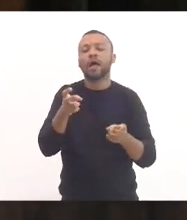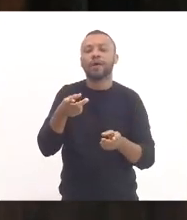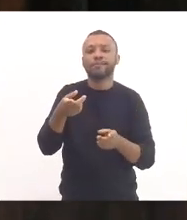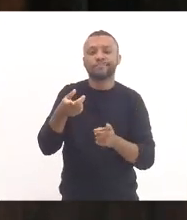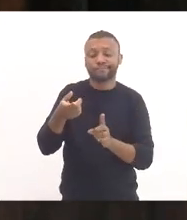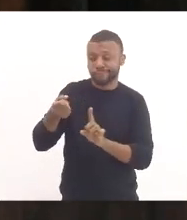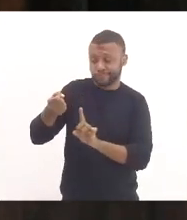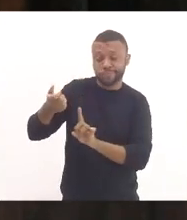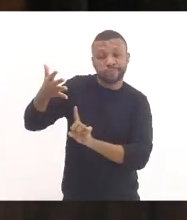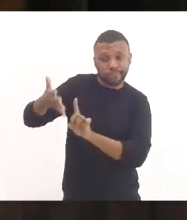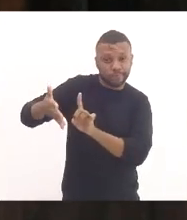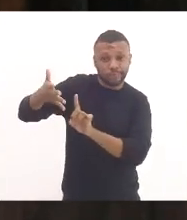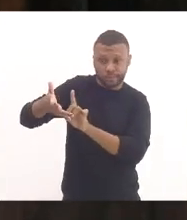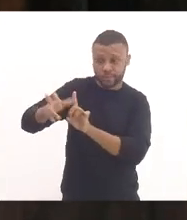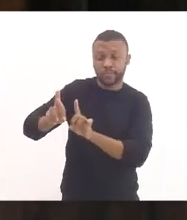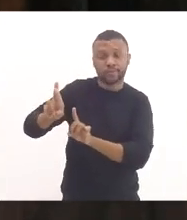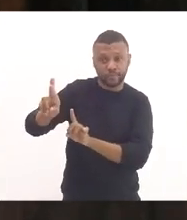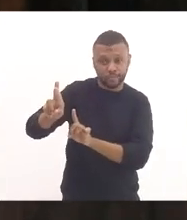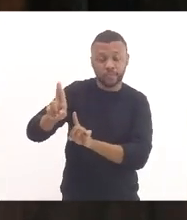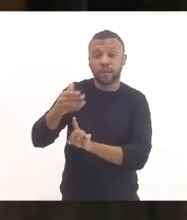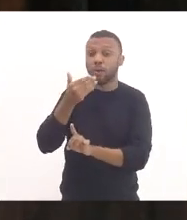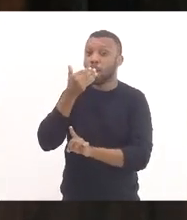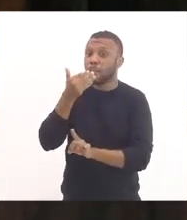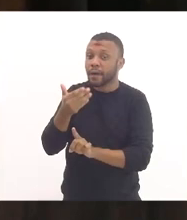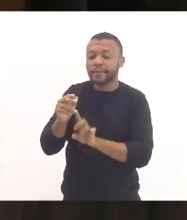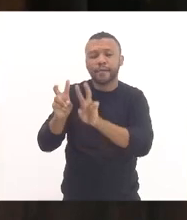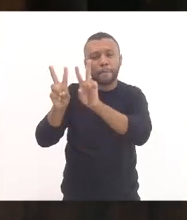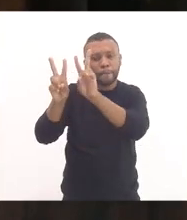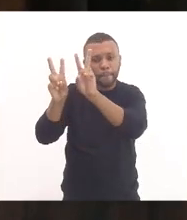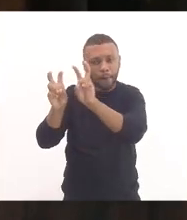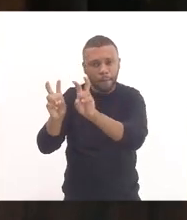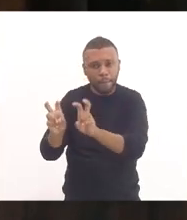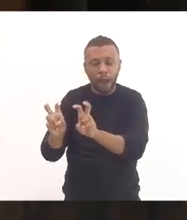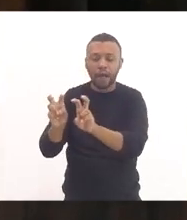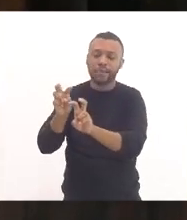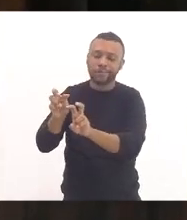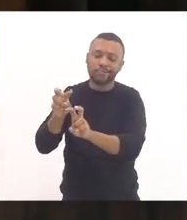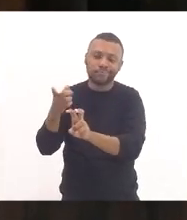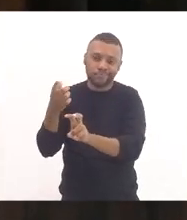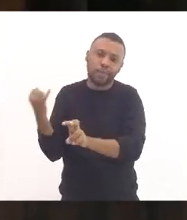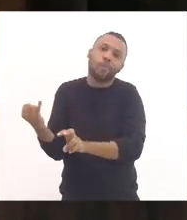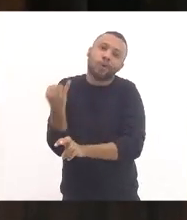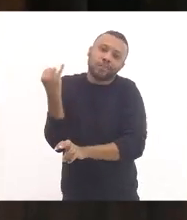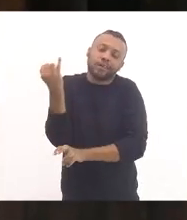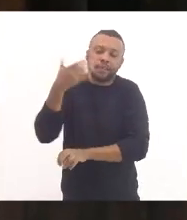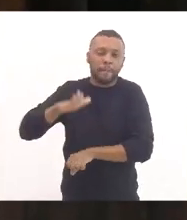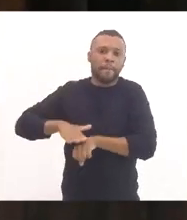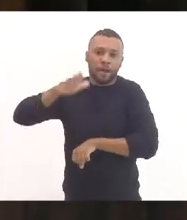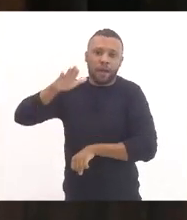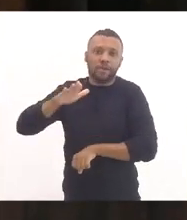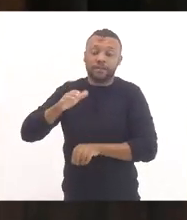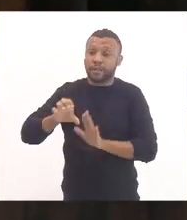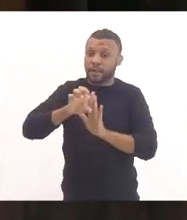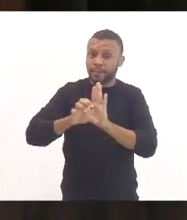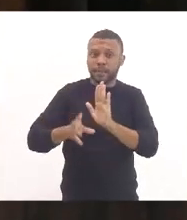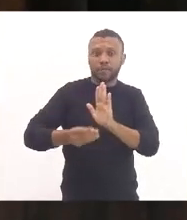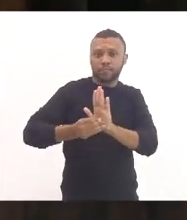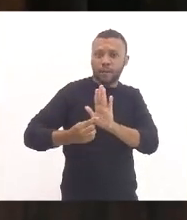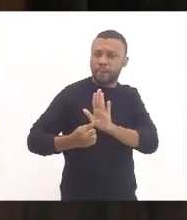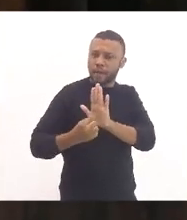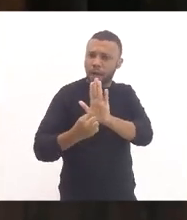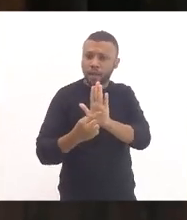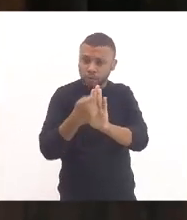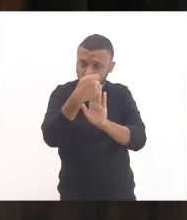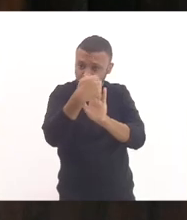representações E aí peço que façam a menção dos pontos que são os pontos mais críticos mais importantes das emendas apresentadas